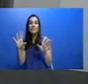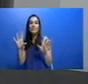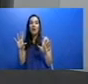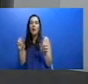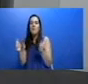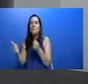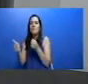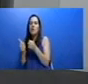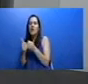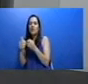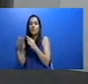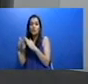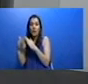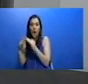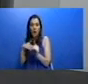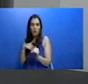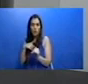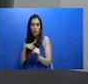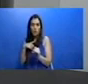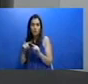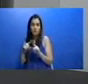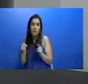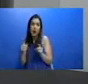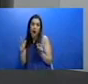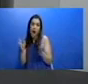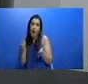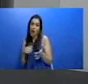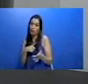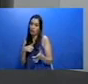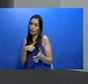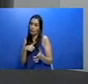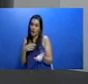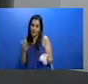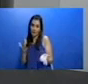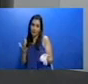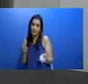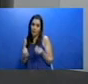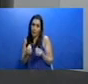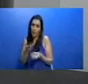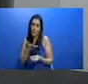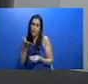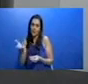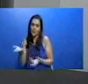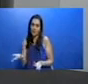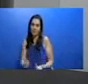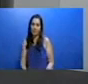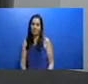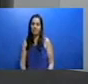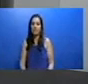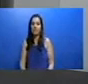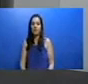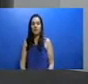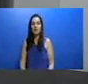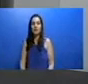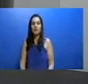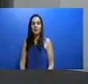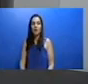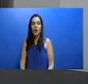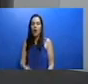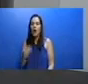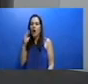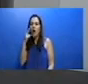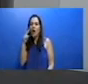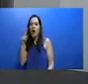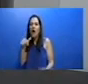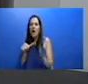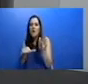muito de ir, mas não estou podendo porque na pandemia nós precisamos nos cuidar. Então, olha lá, primeira imagem nós temos